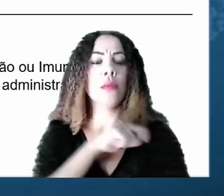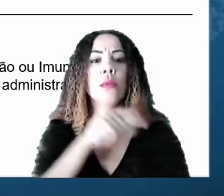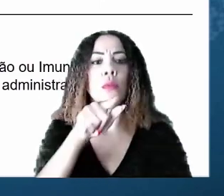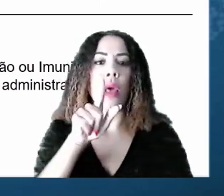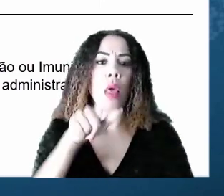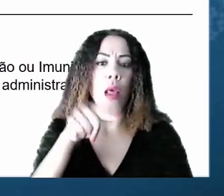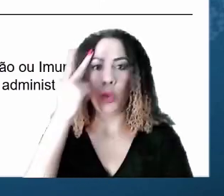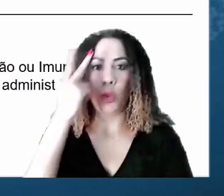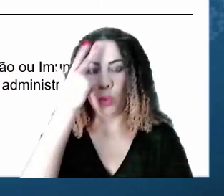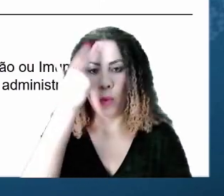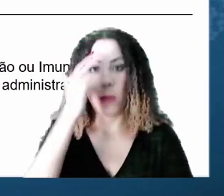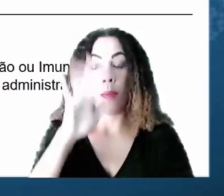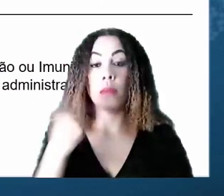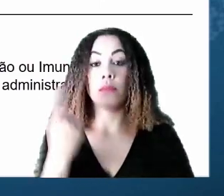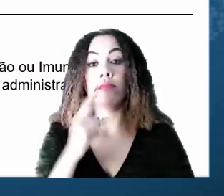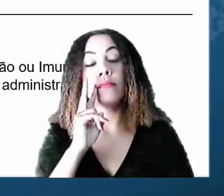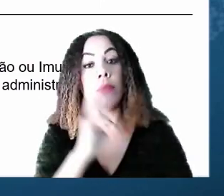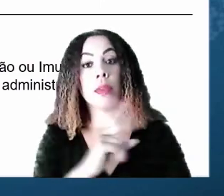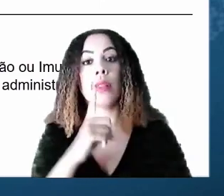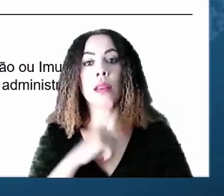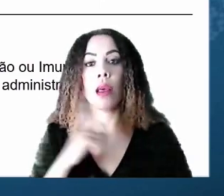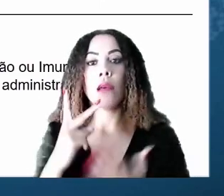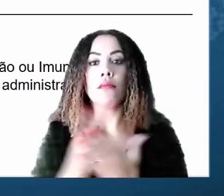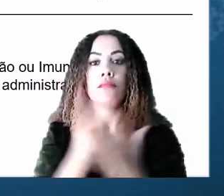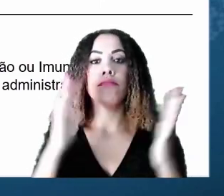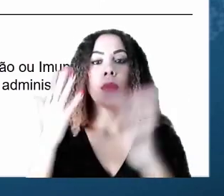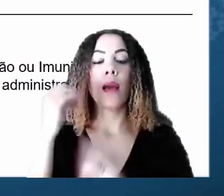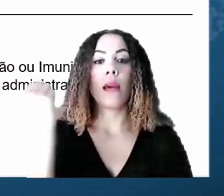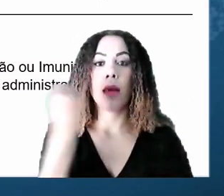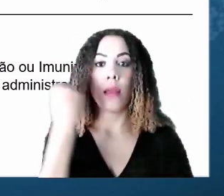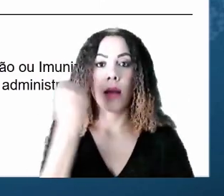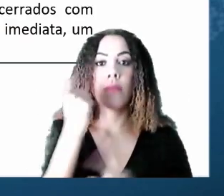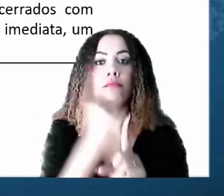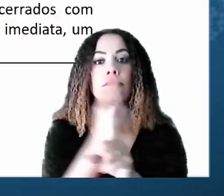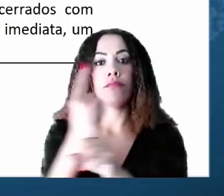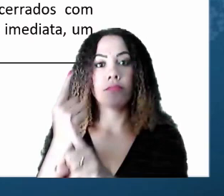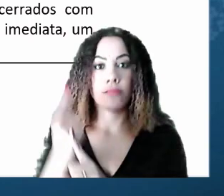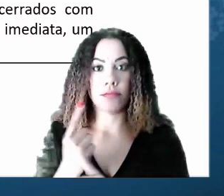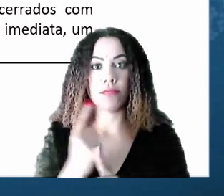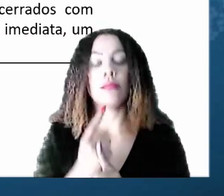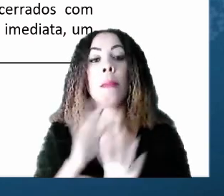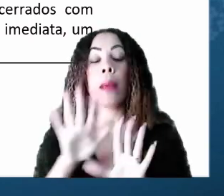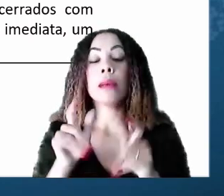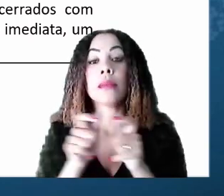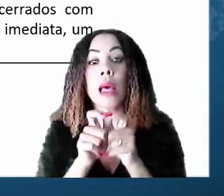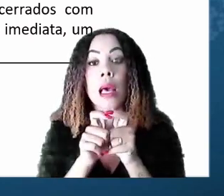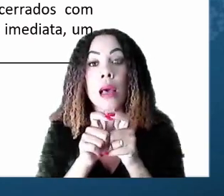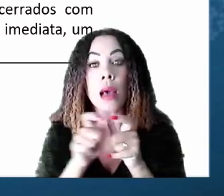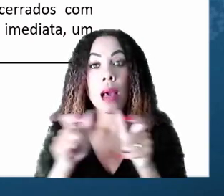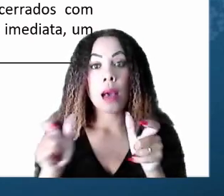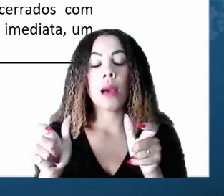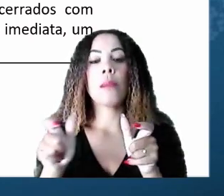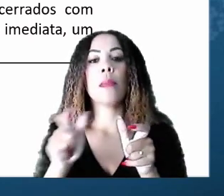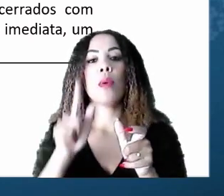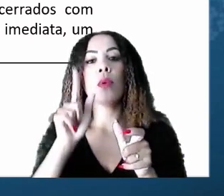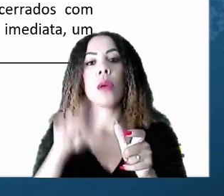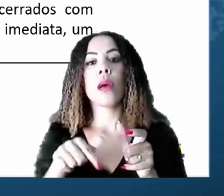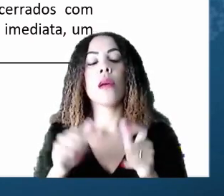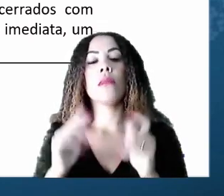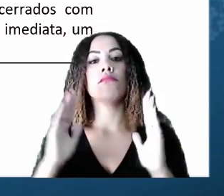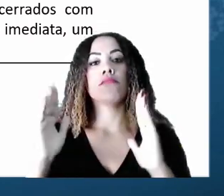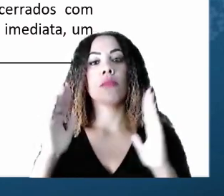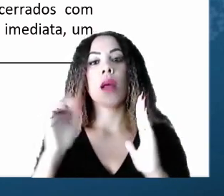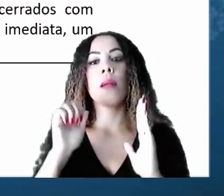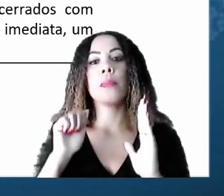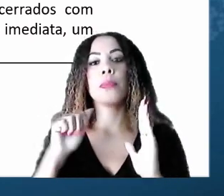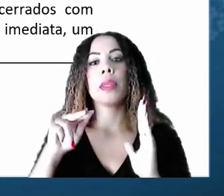vocês podem ver que a gente tem casos graves identificados, inclusive com causalidade, mas a maioria se concentra entre os casos de